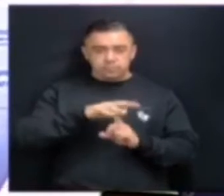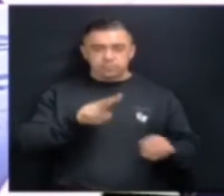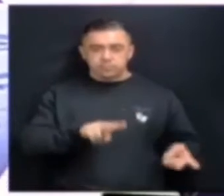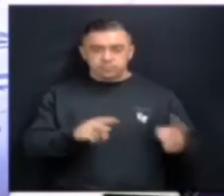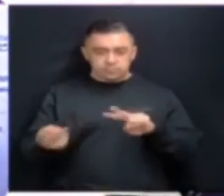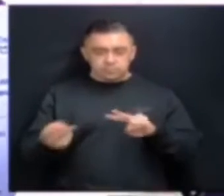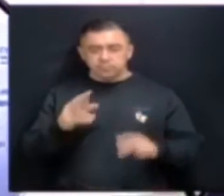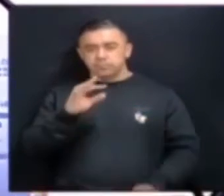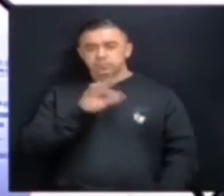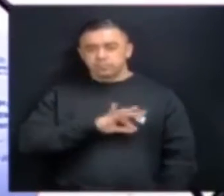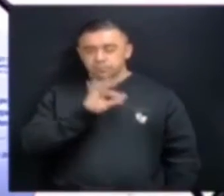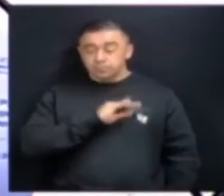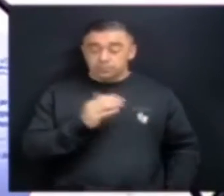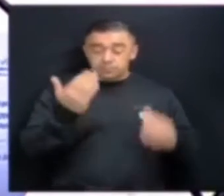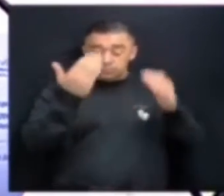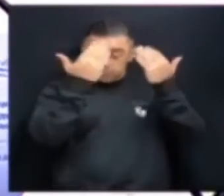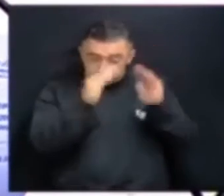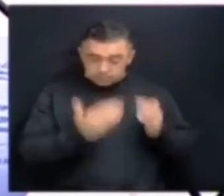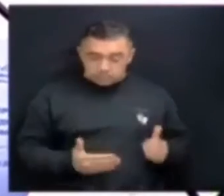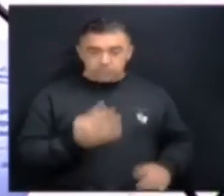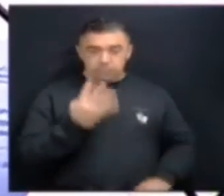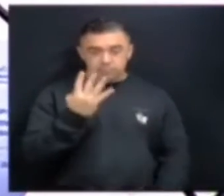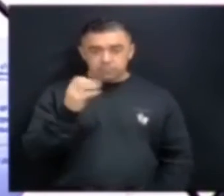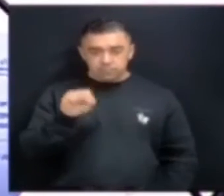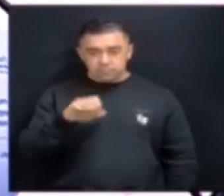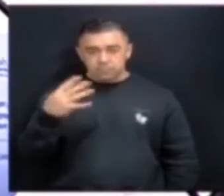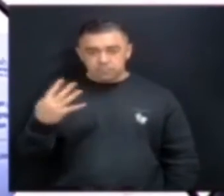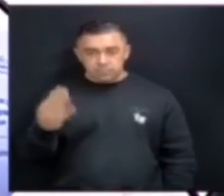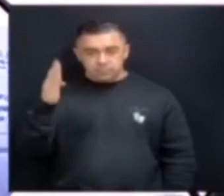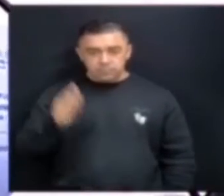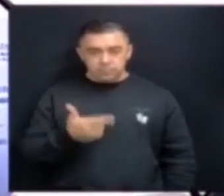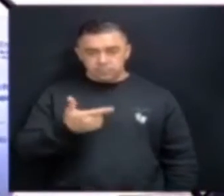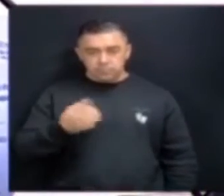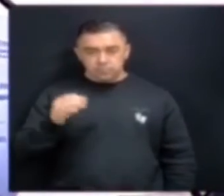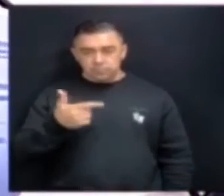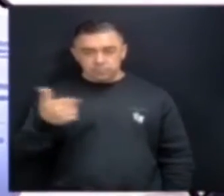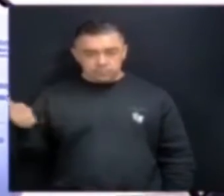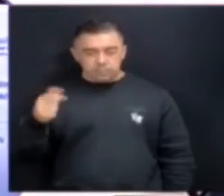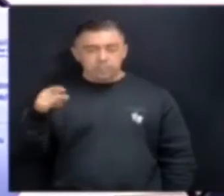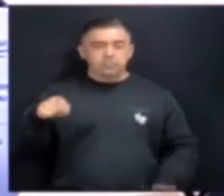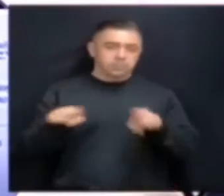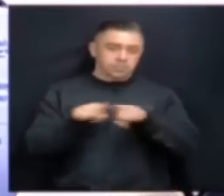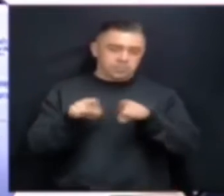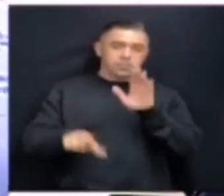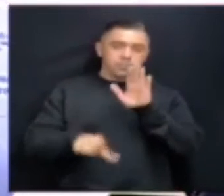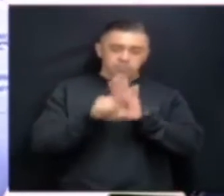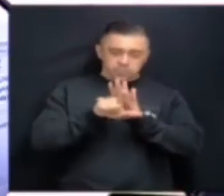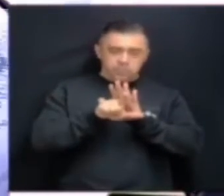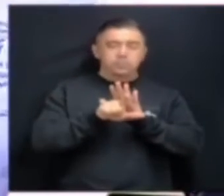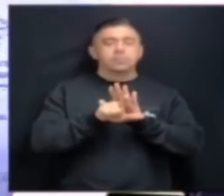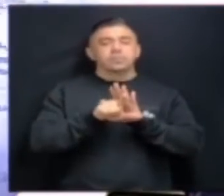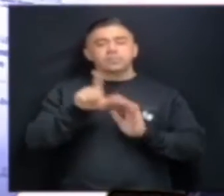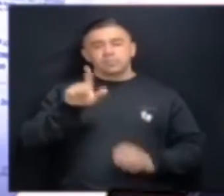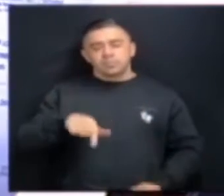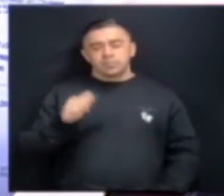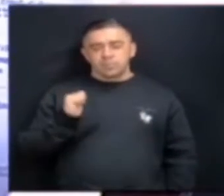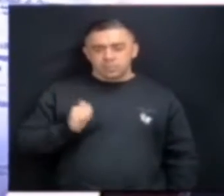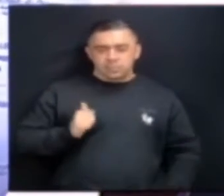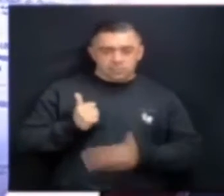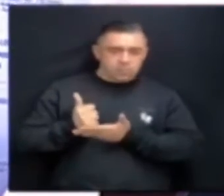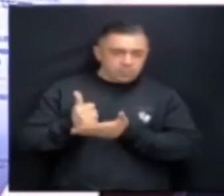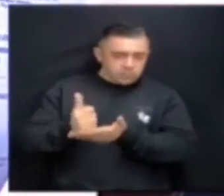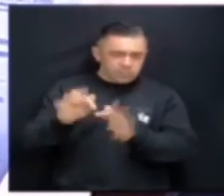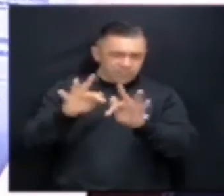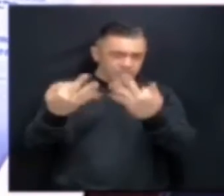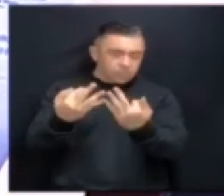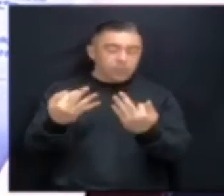transferência de renda a realizamos o projeto 484 para 2021 e também a lei federal do Bolsa Família o projeto de